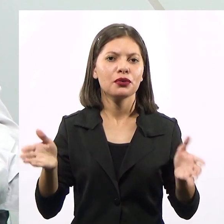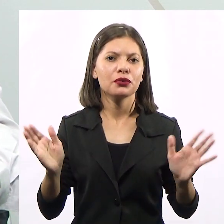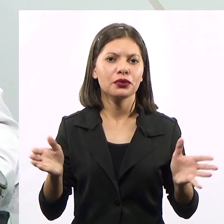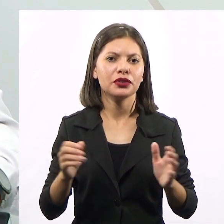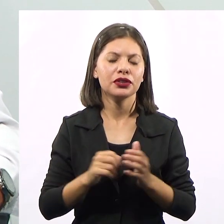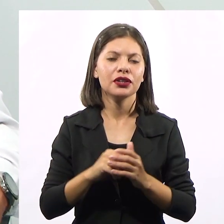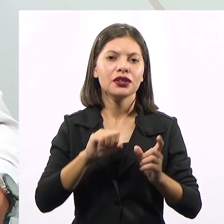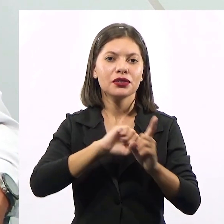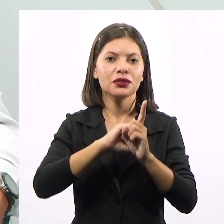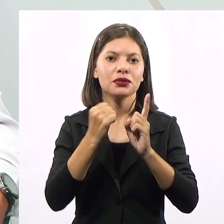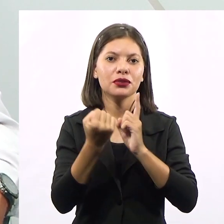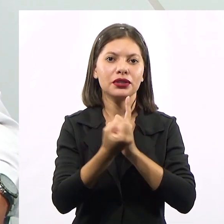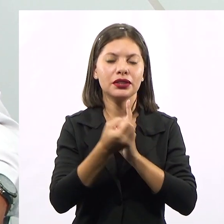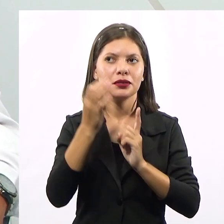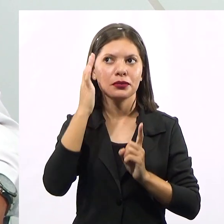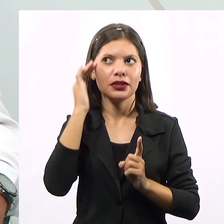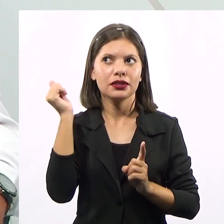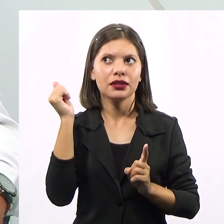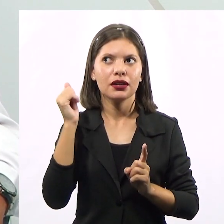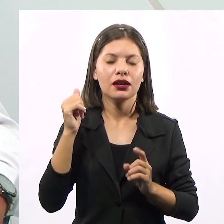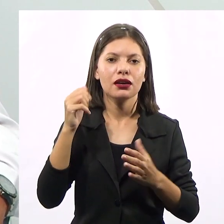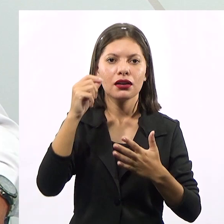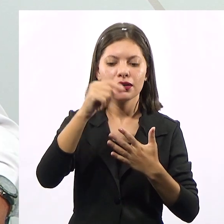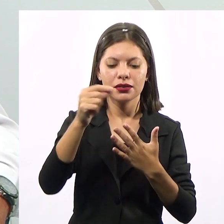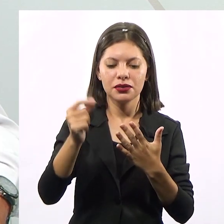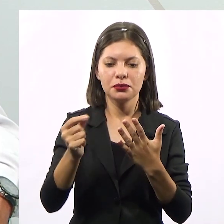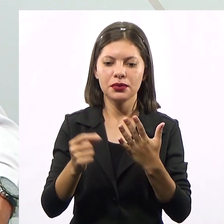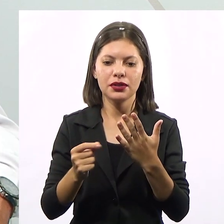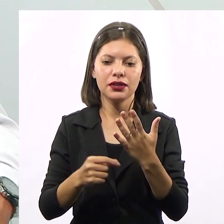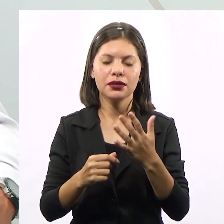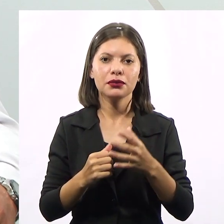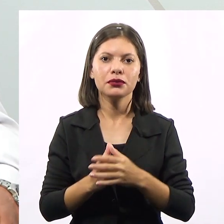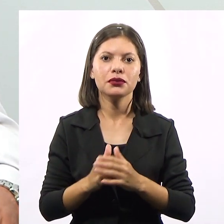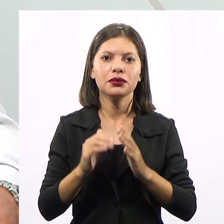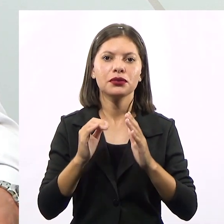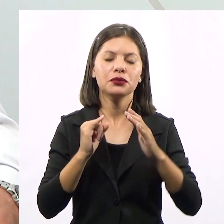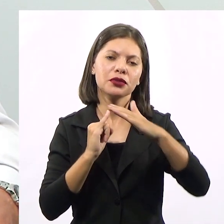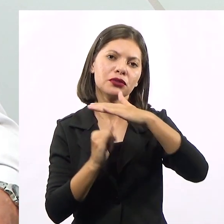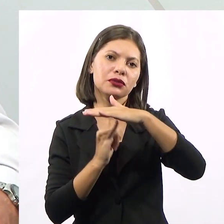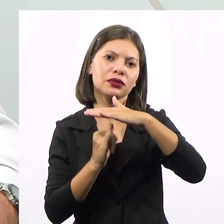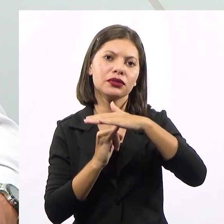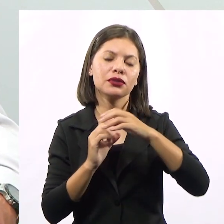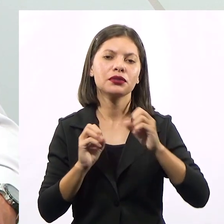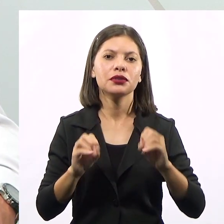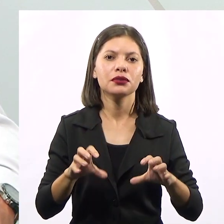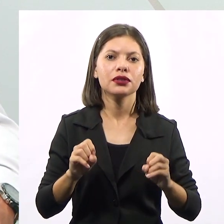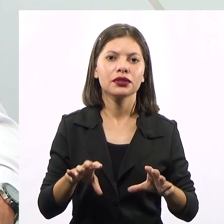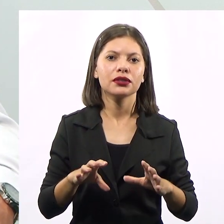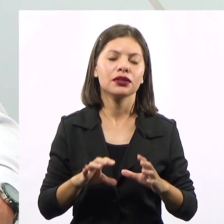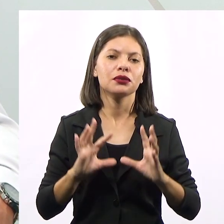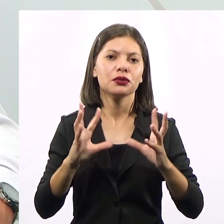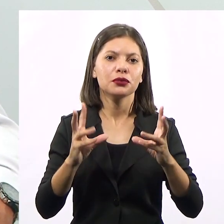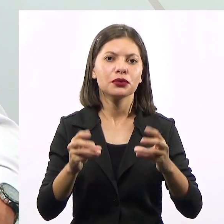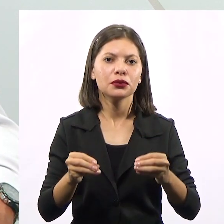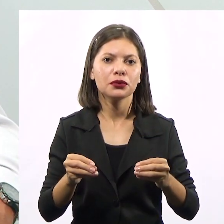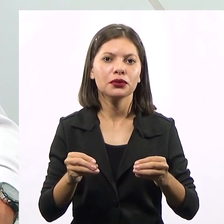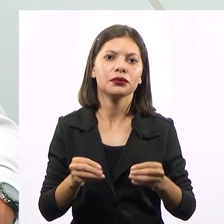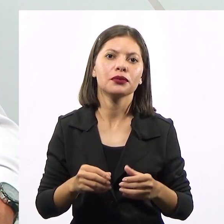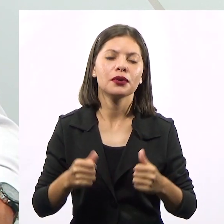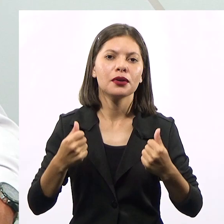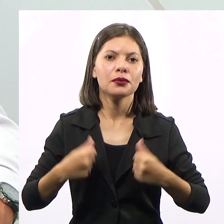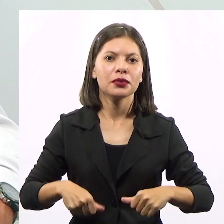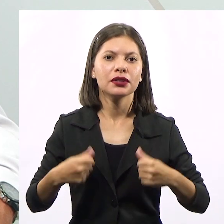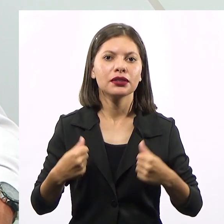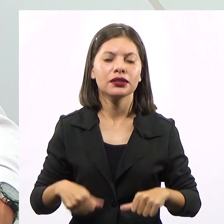Então, falar da sociologia, pensar os aspectos sociológicos de uma instituição de educação ou da educação como um